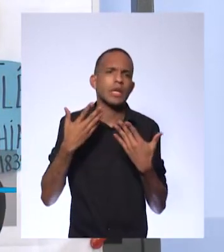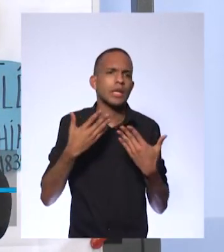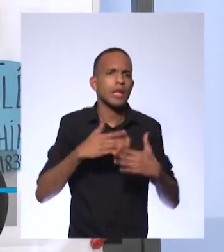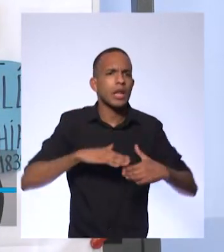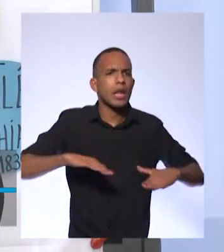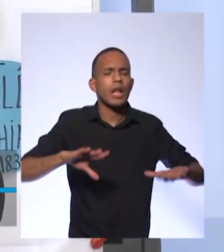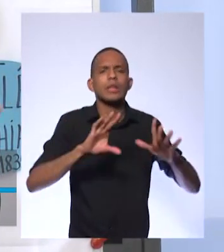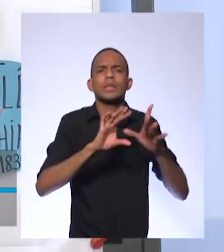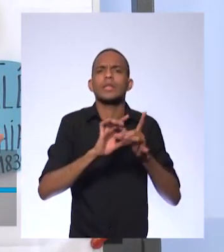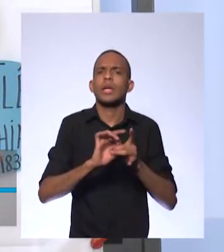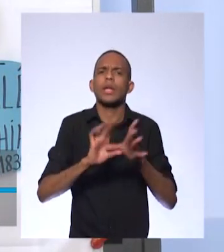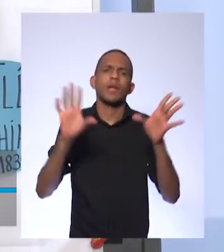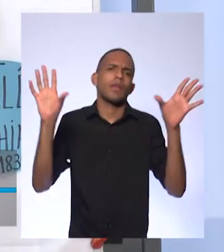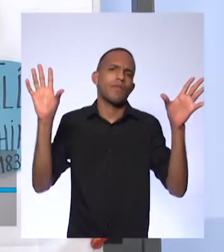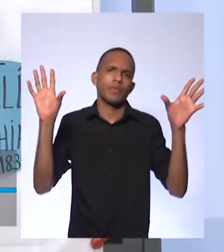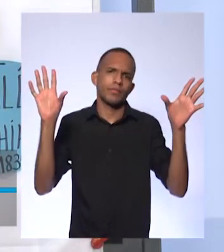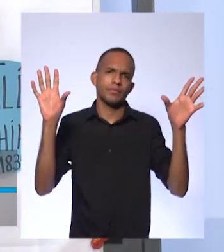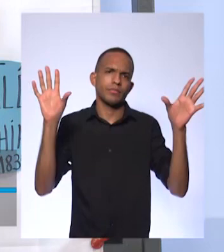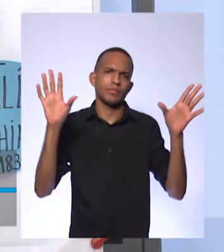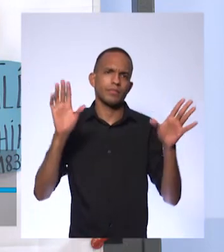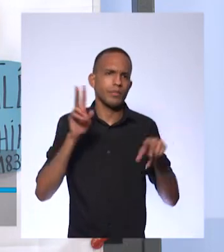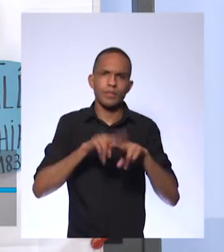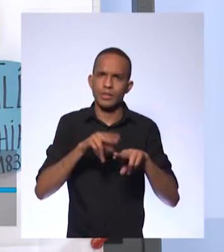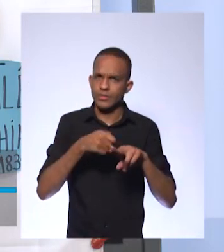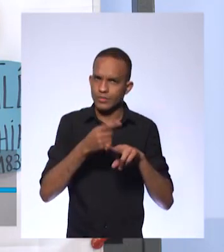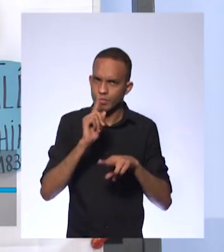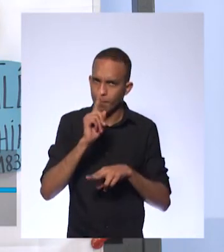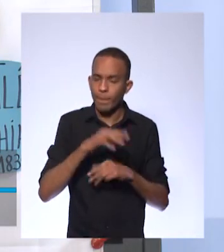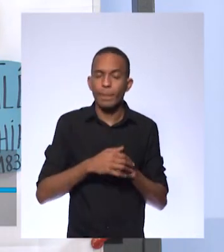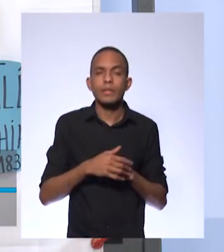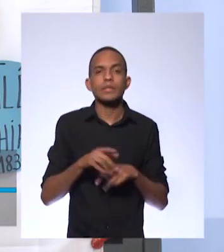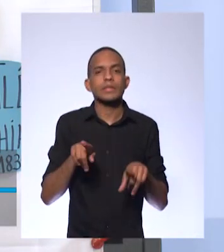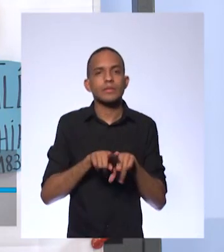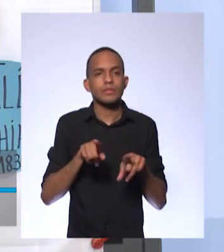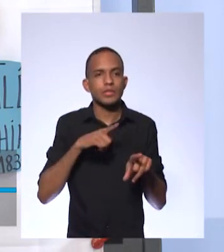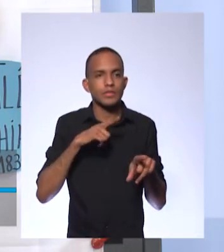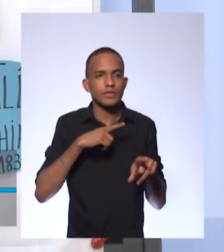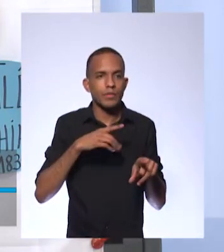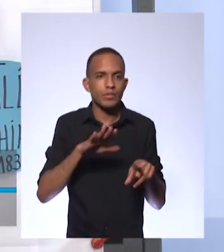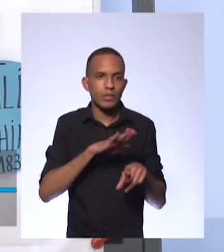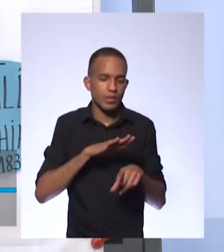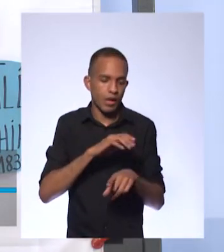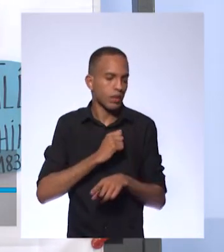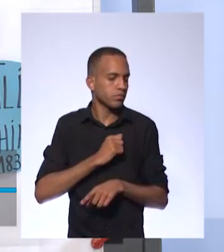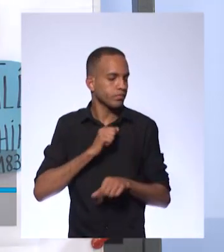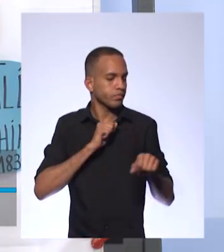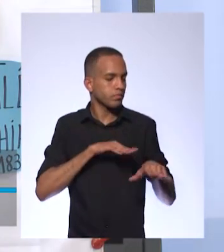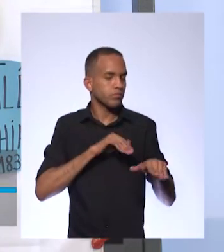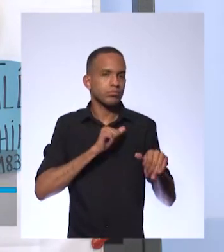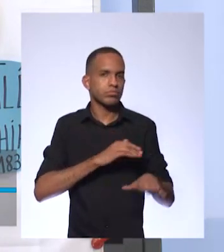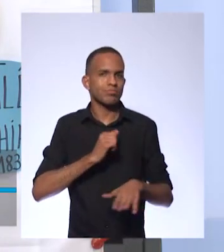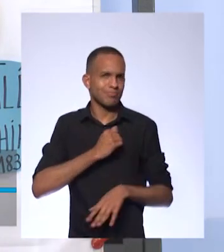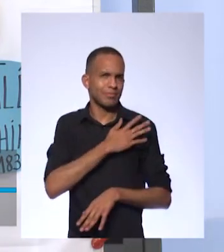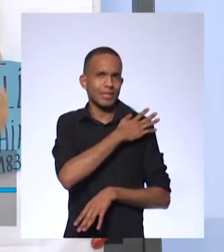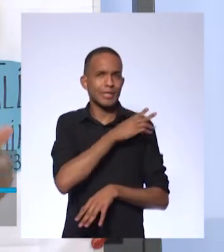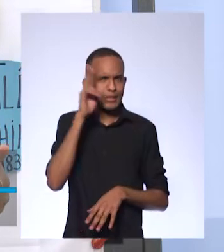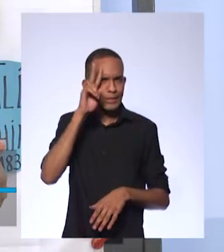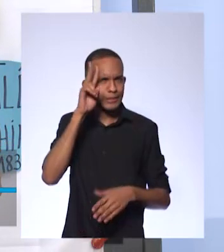anistiados, ficaram livres. Aí tem mais a incorporação dos militares. Olha só, pessoal, aqueles militares